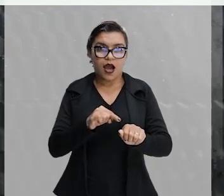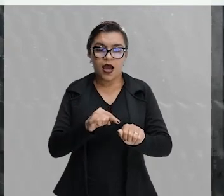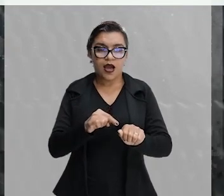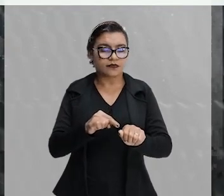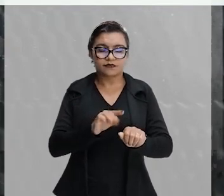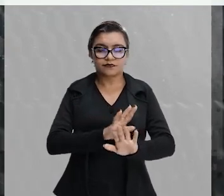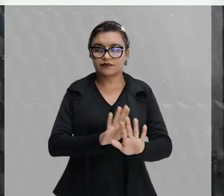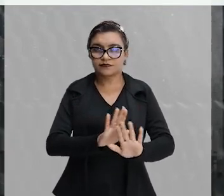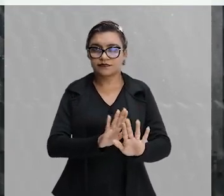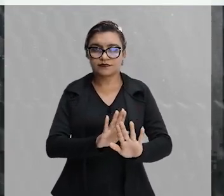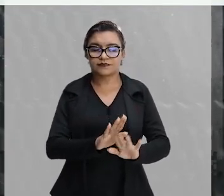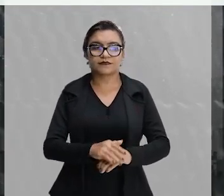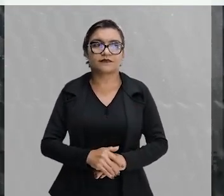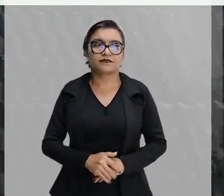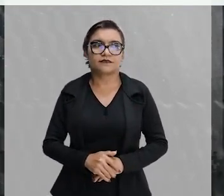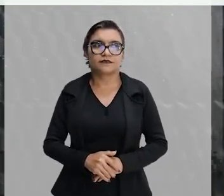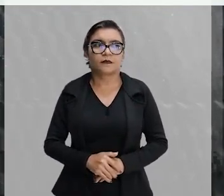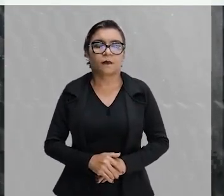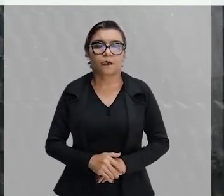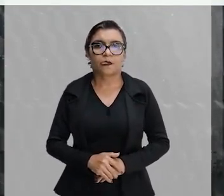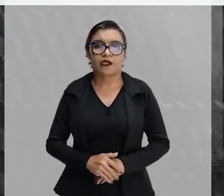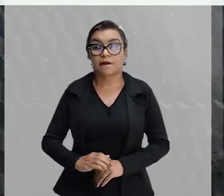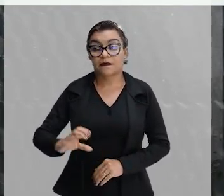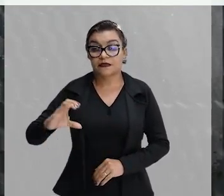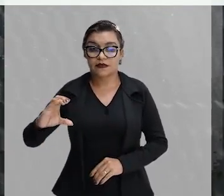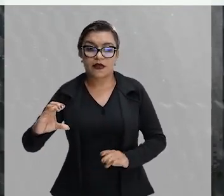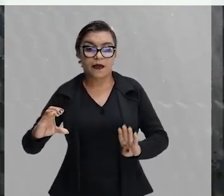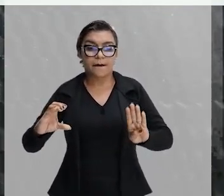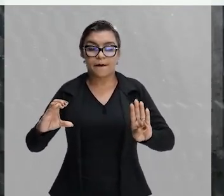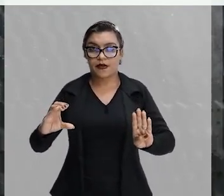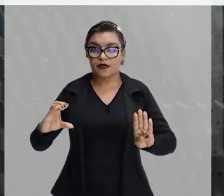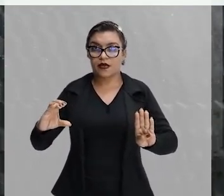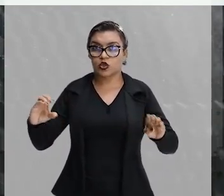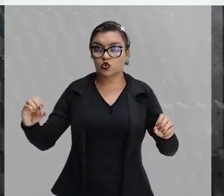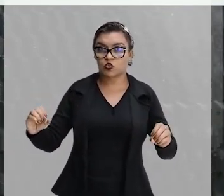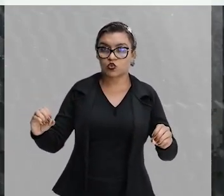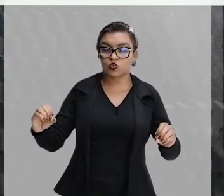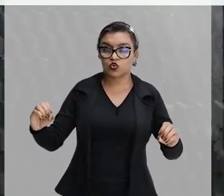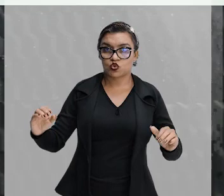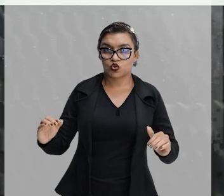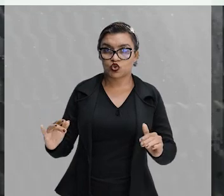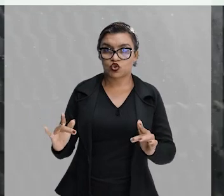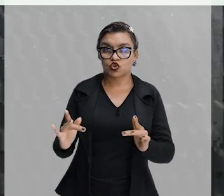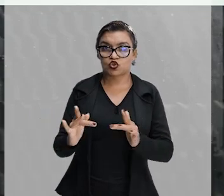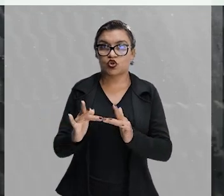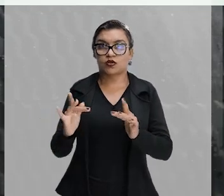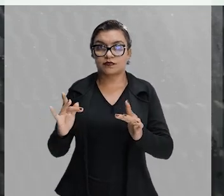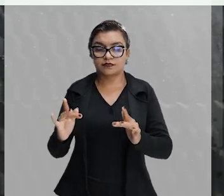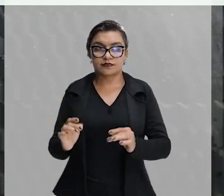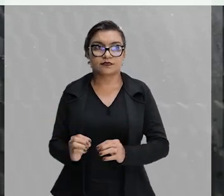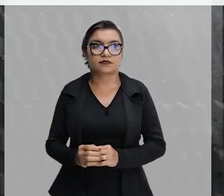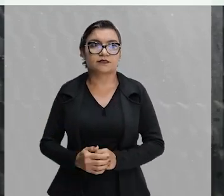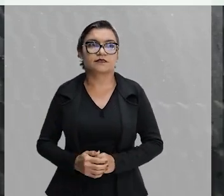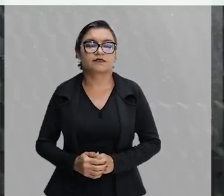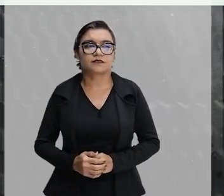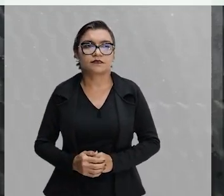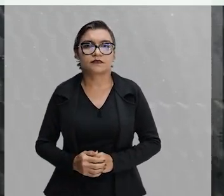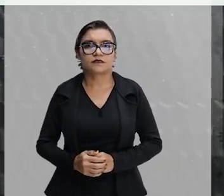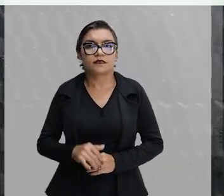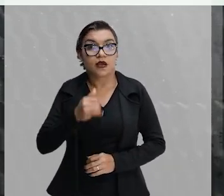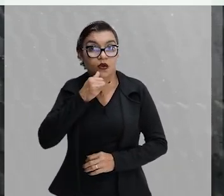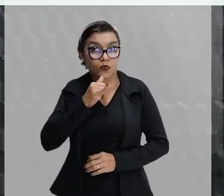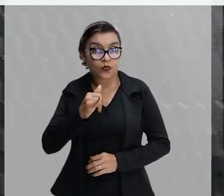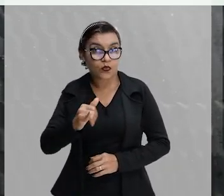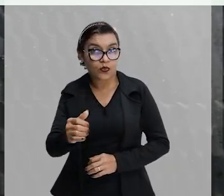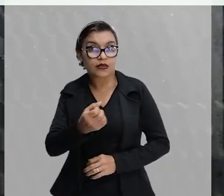entre elas. Então, nós vamos tocar C com B. Então, nós vamos fazer, ó, a quantidade de carga